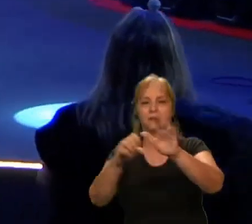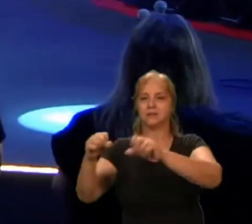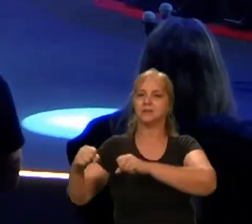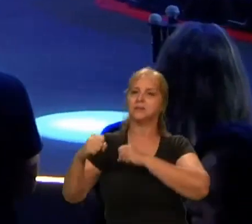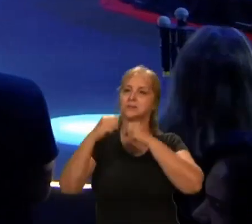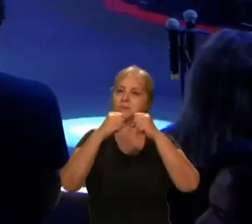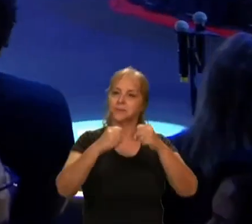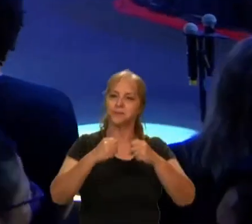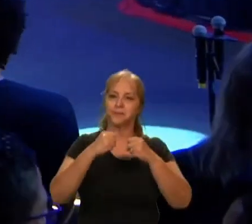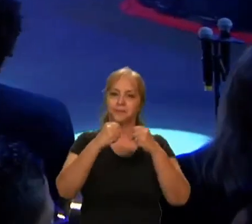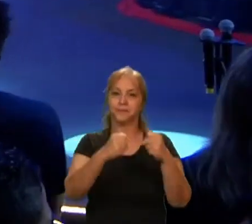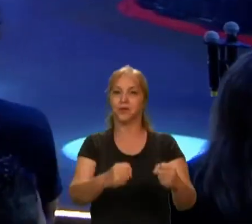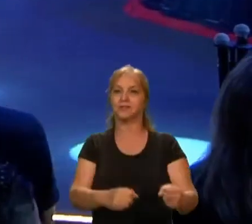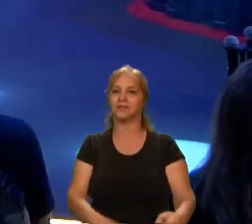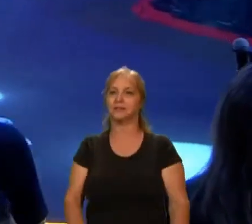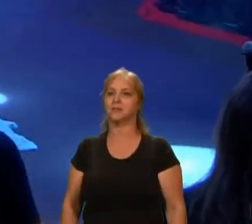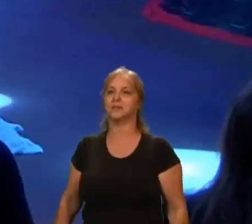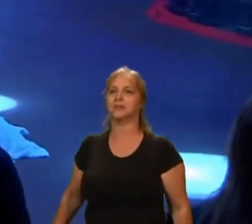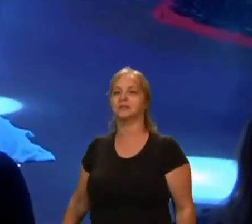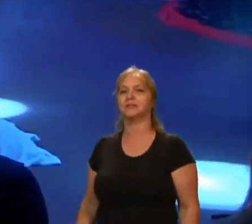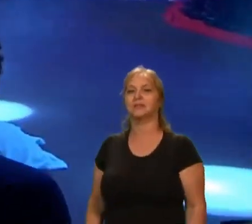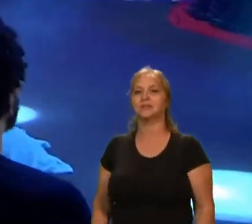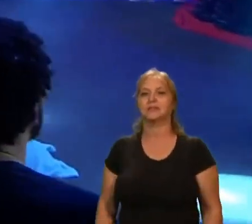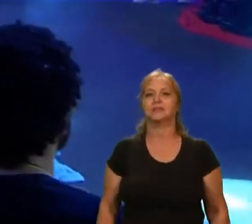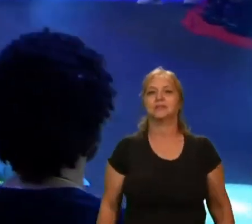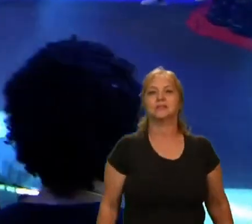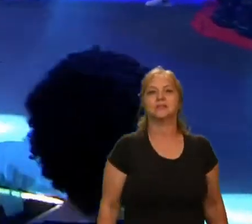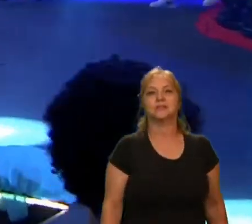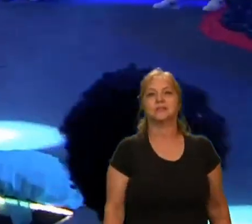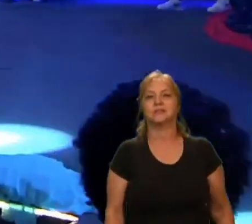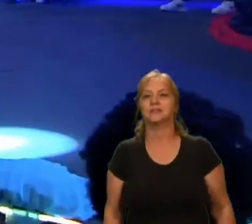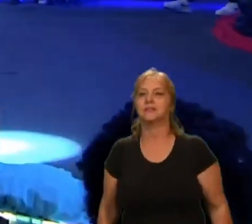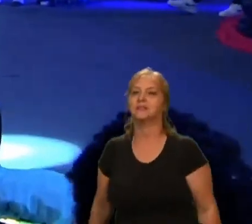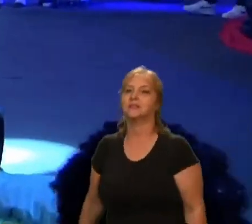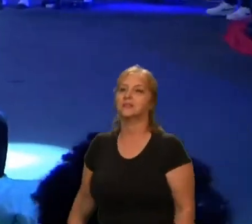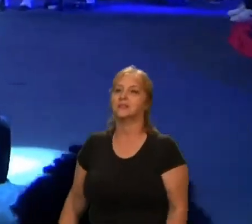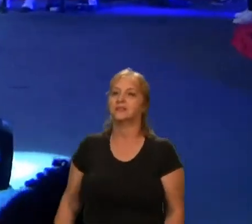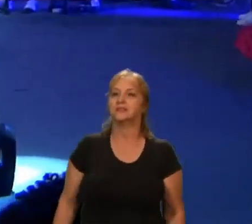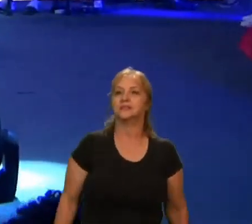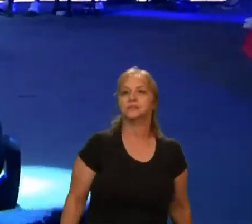aumente o volume da sua voz e diga a Ele: Yahvé,